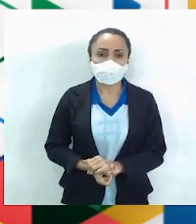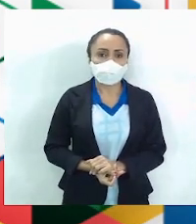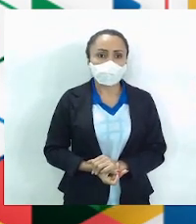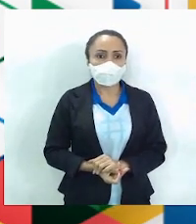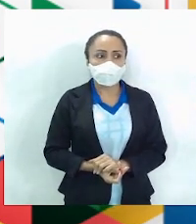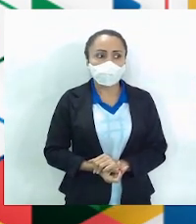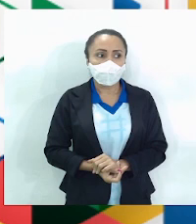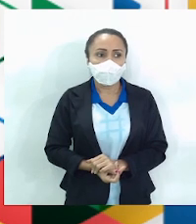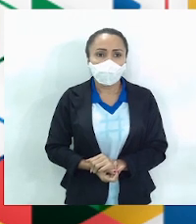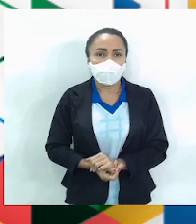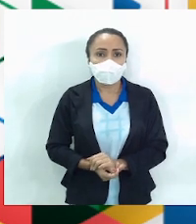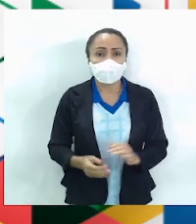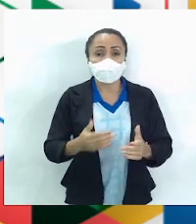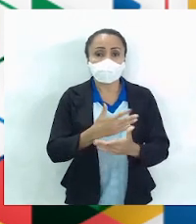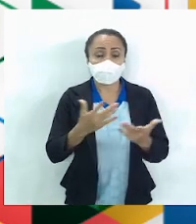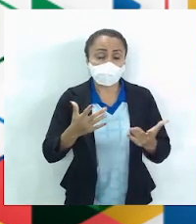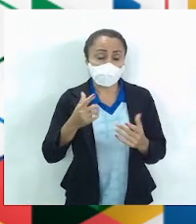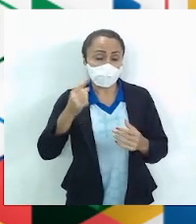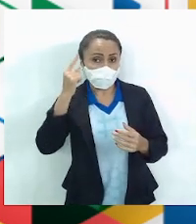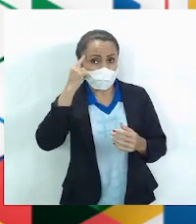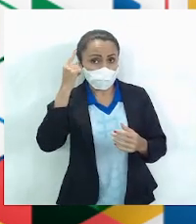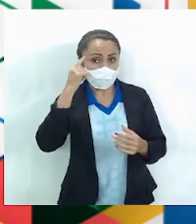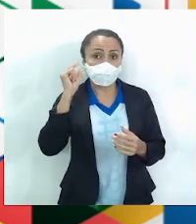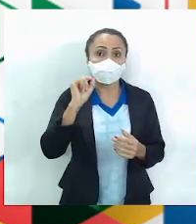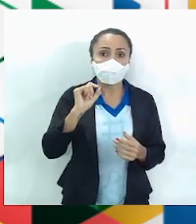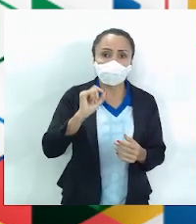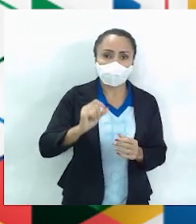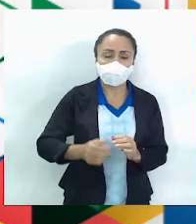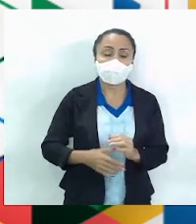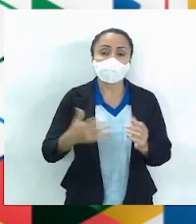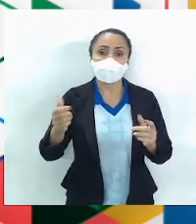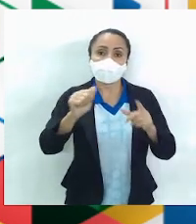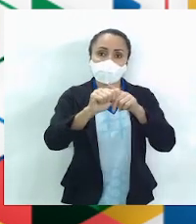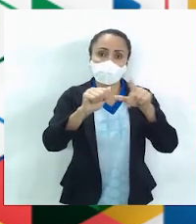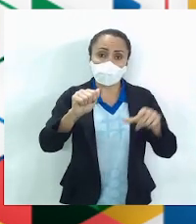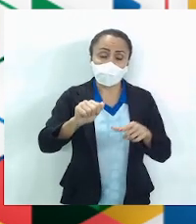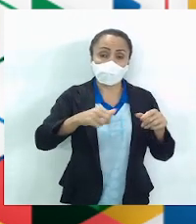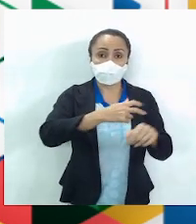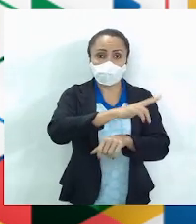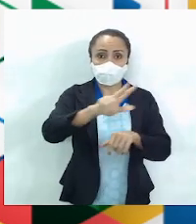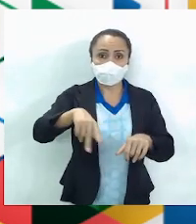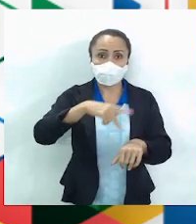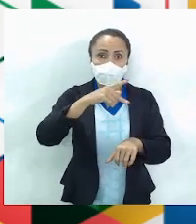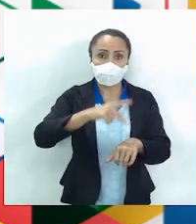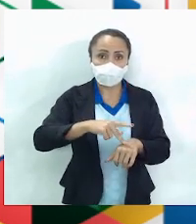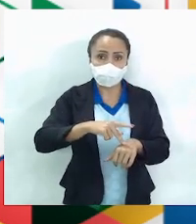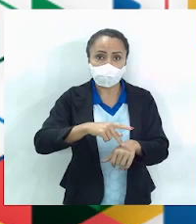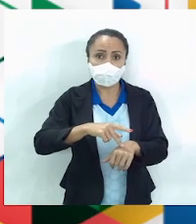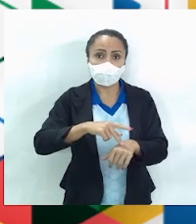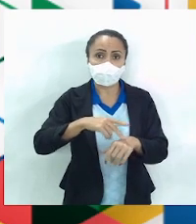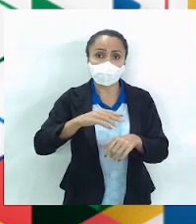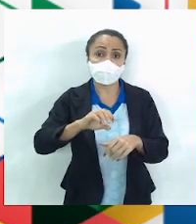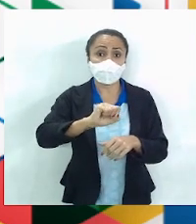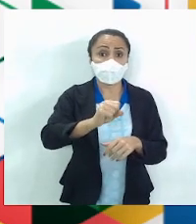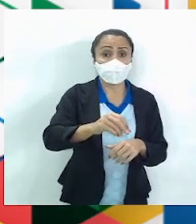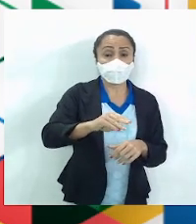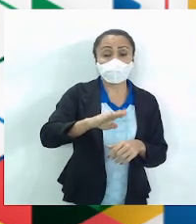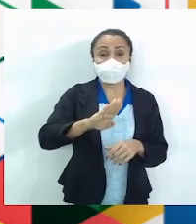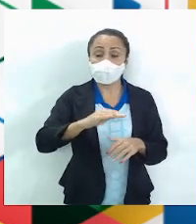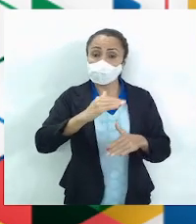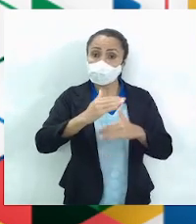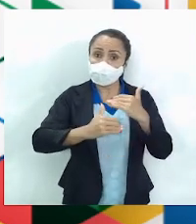global configura-se sobre uma lógica em que os países subdesenvolvidos e